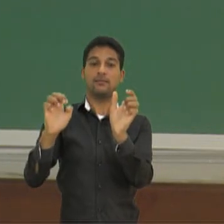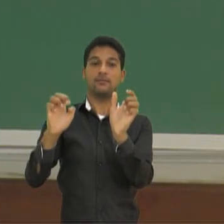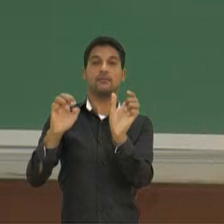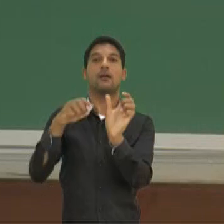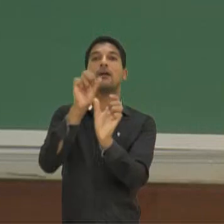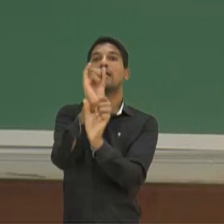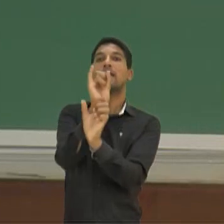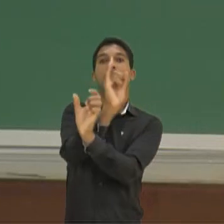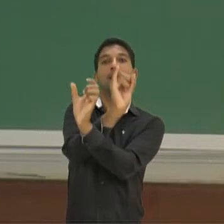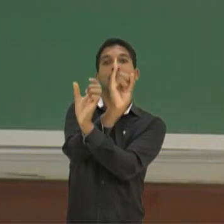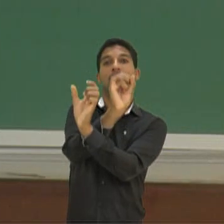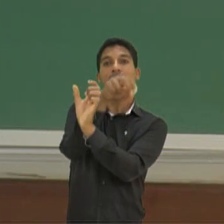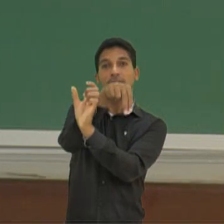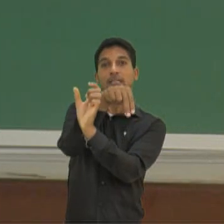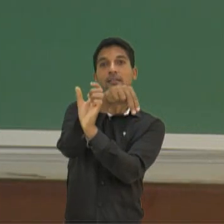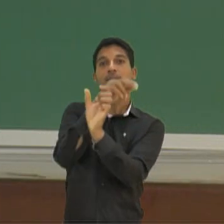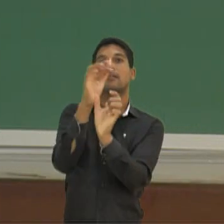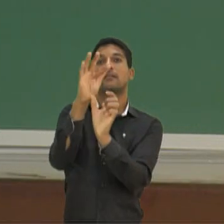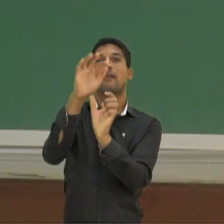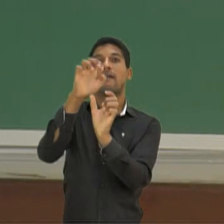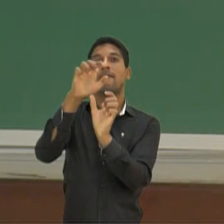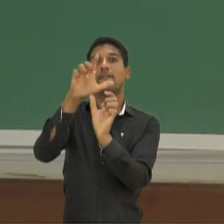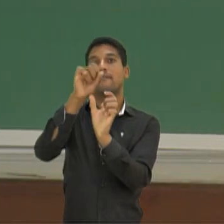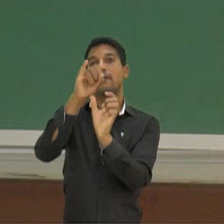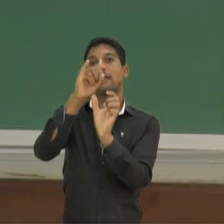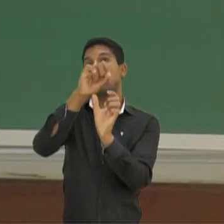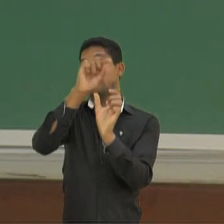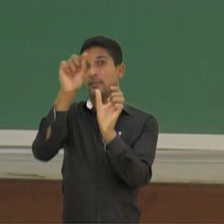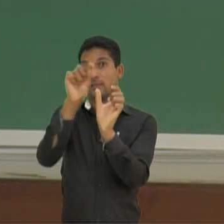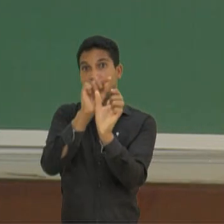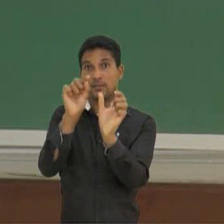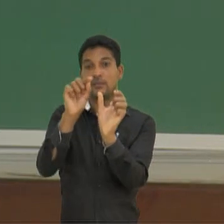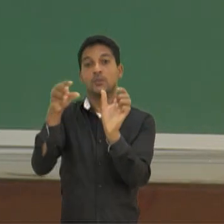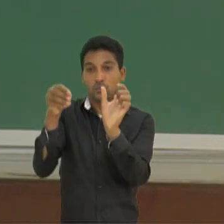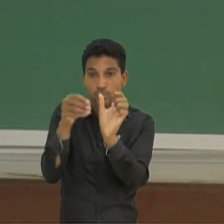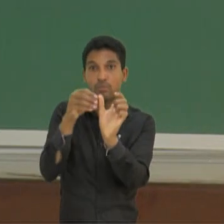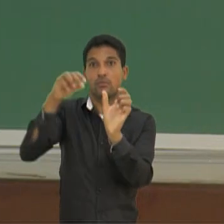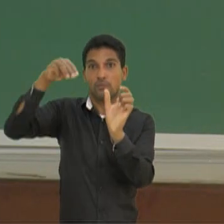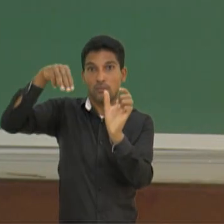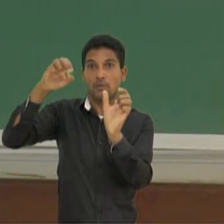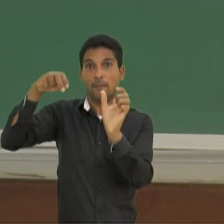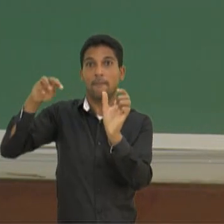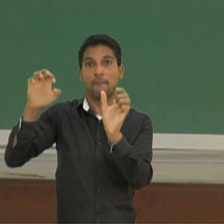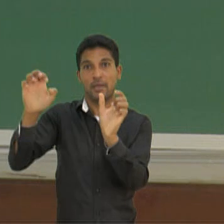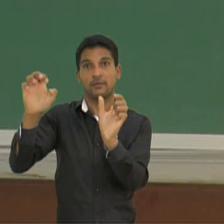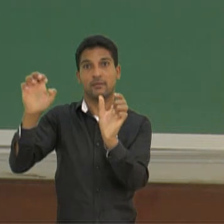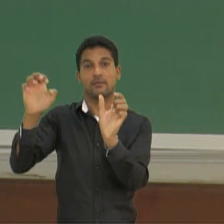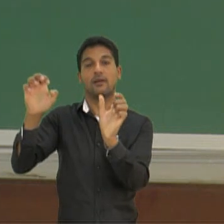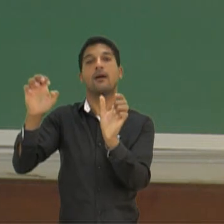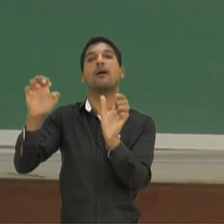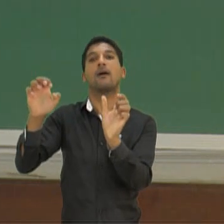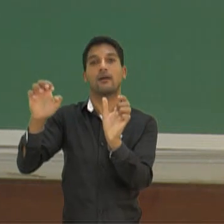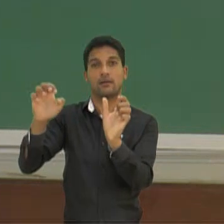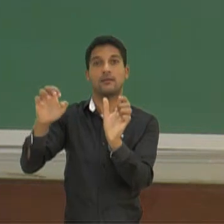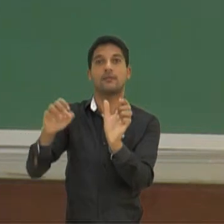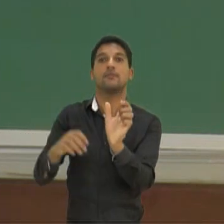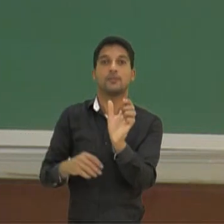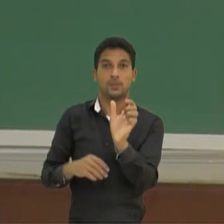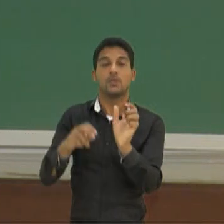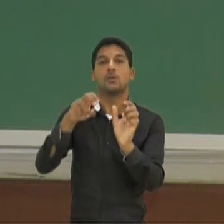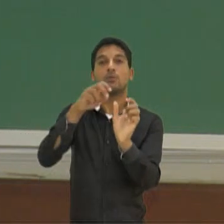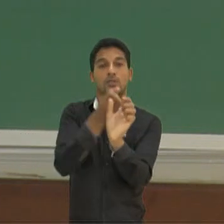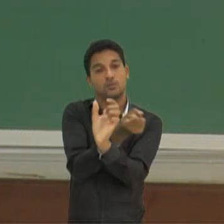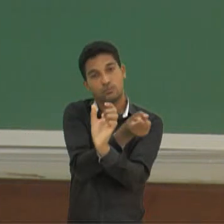constituída por prefixo in mais sufixo mente. Então, a gente tem prefixo mais sufixo formando uma derivação